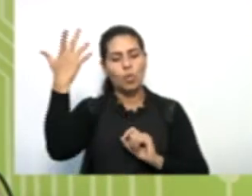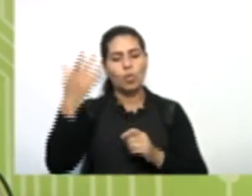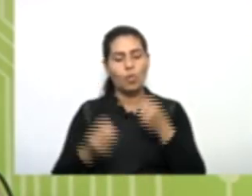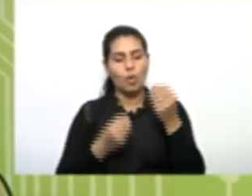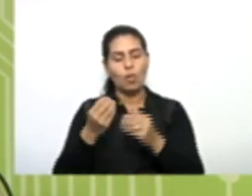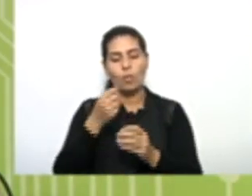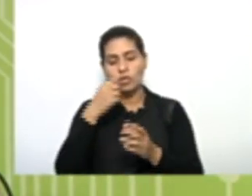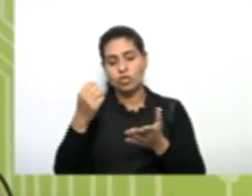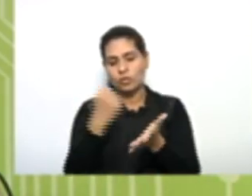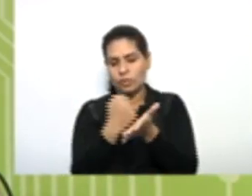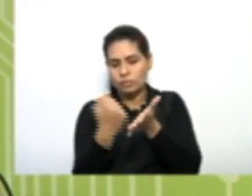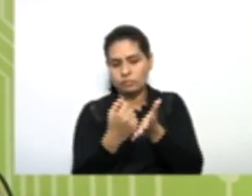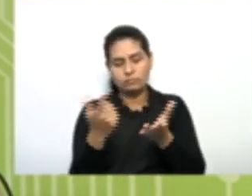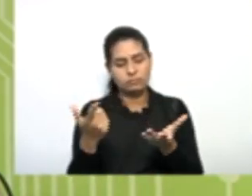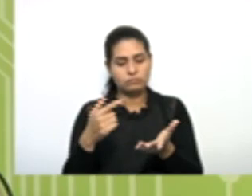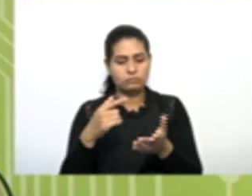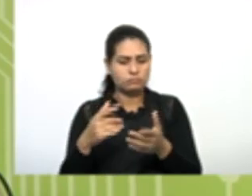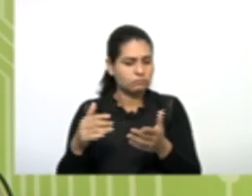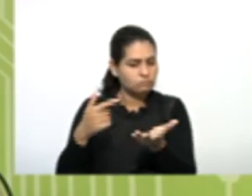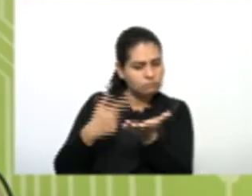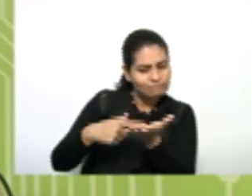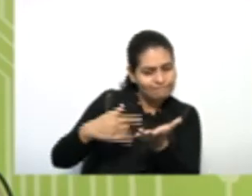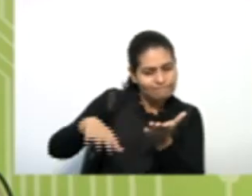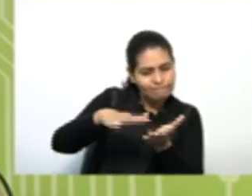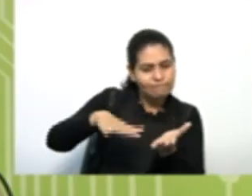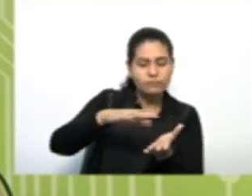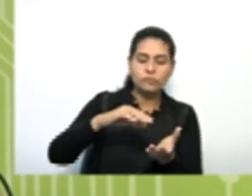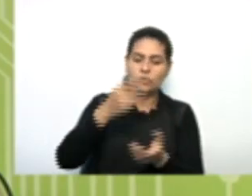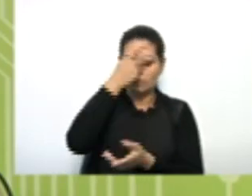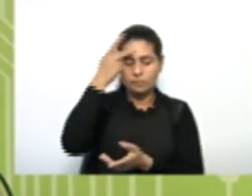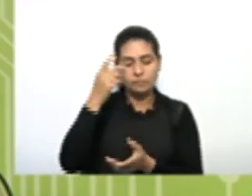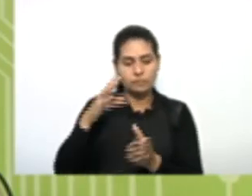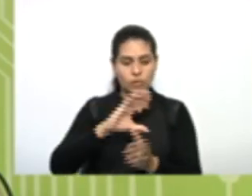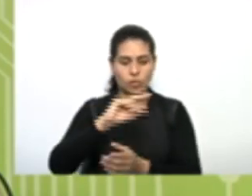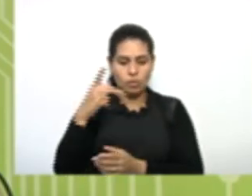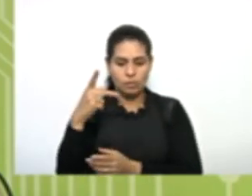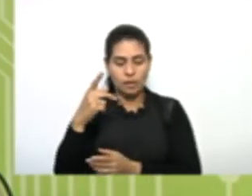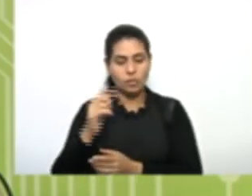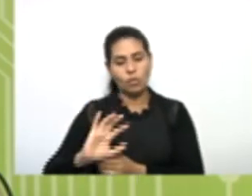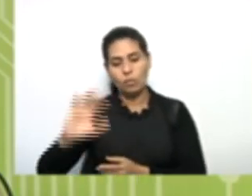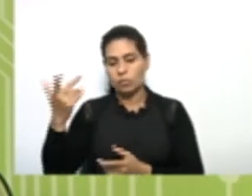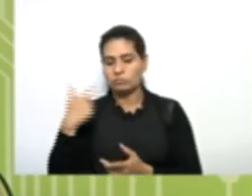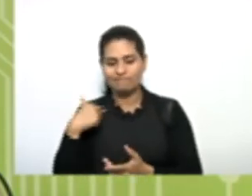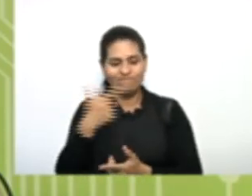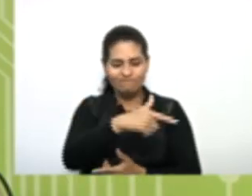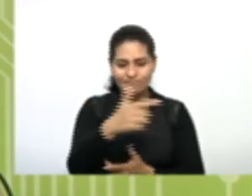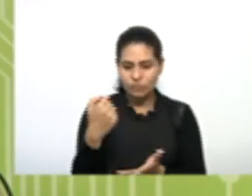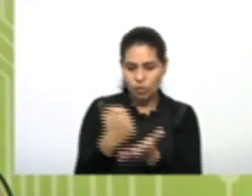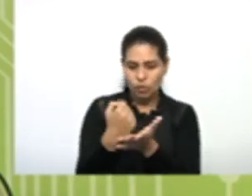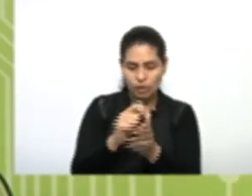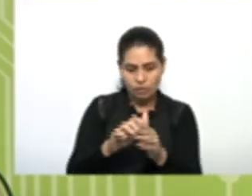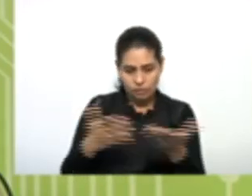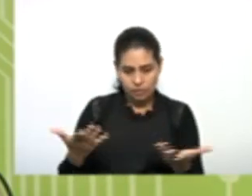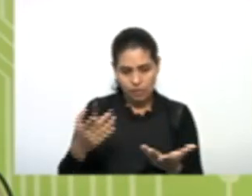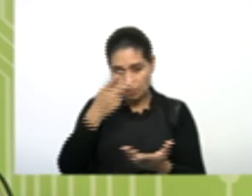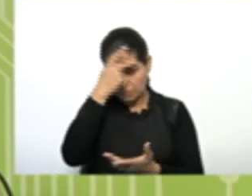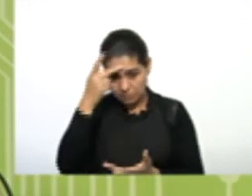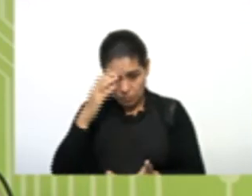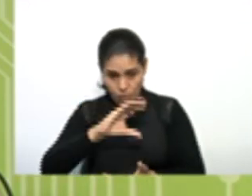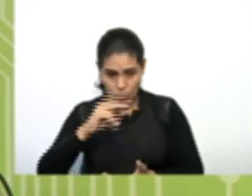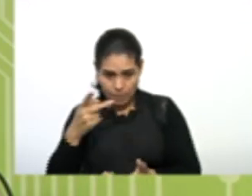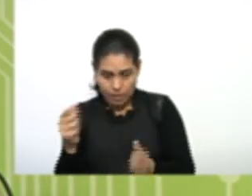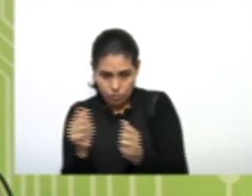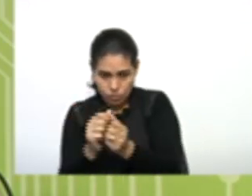decisão contratual que vai ser negociada com mais vantagem para os seus cooperados. Como não existe uma relação contratual entre o cooperado e a